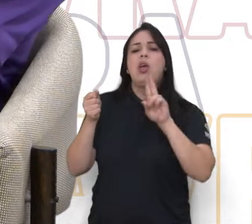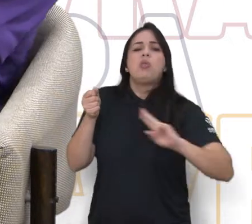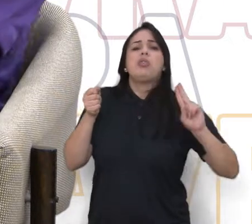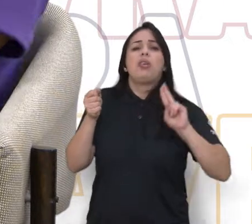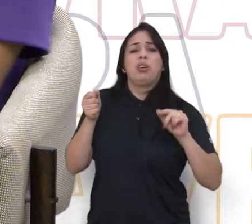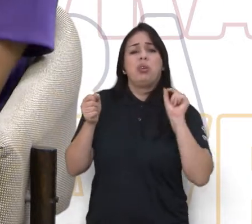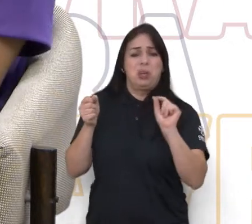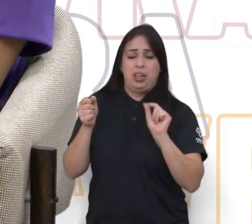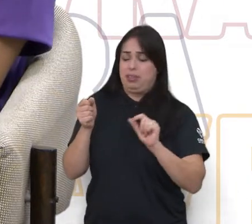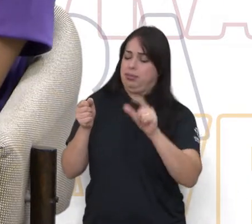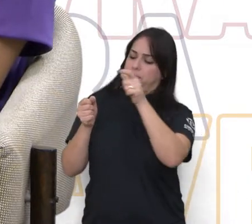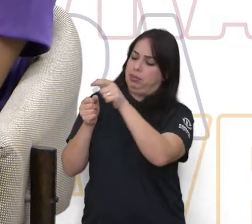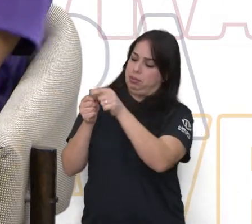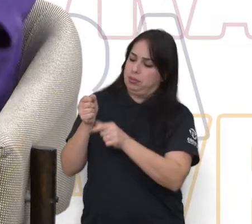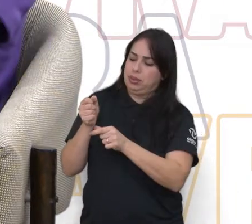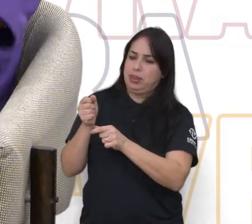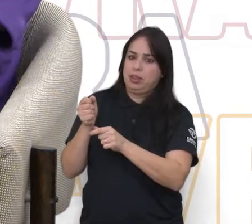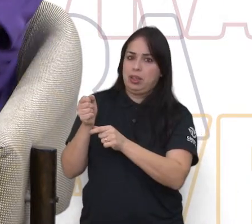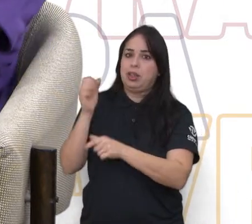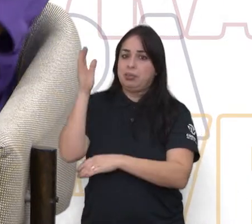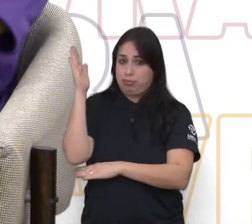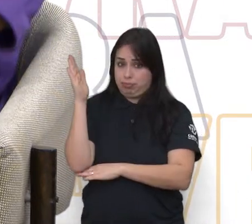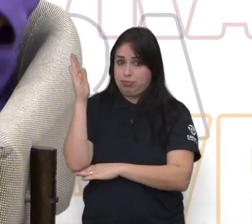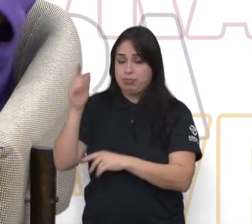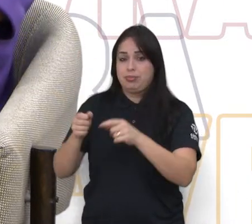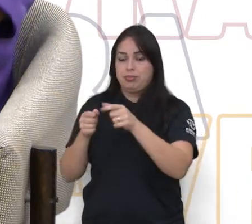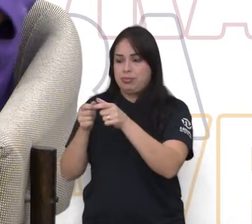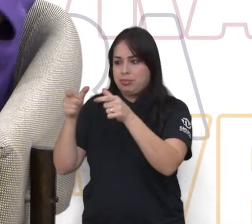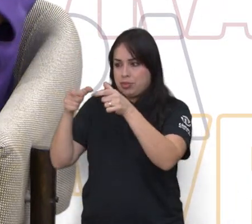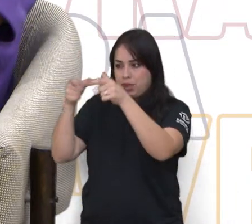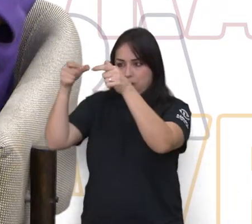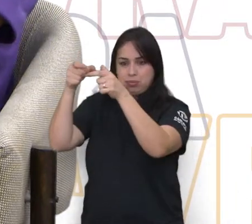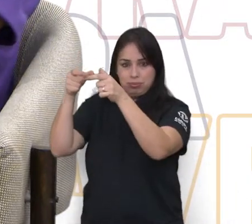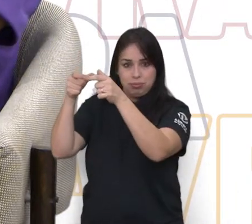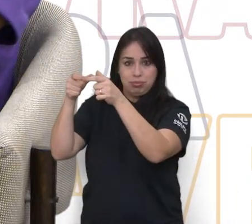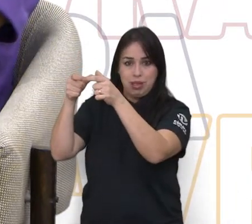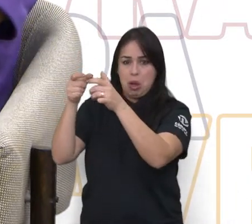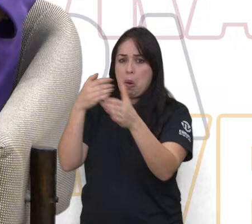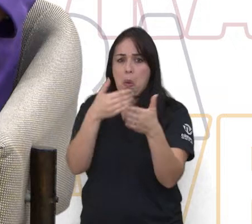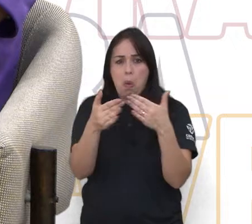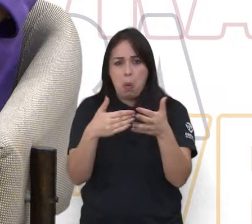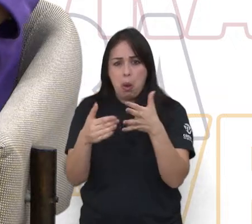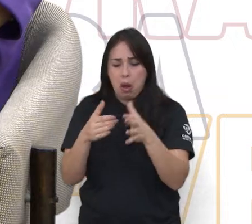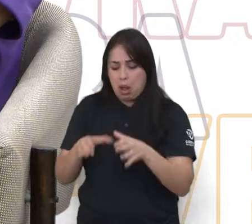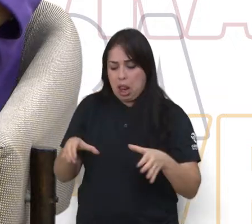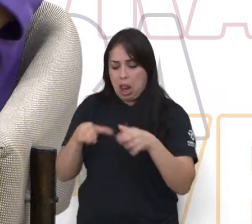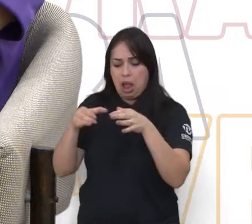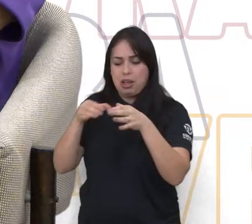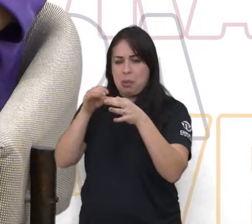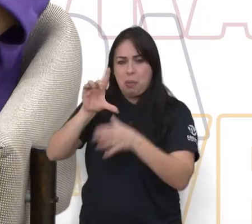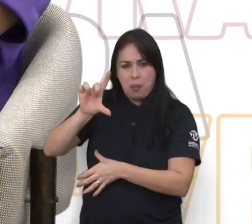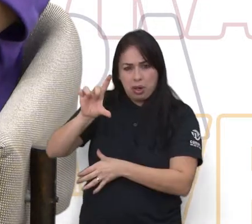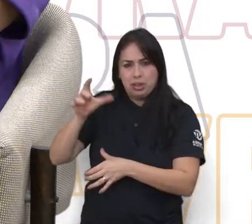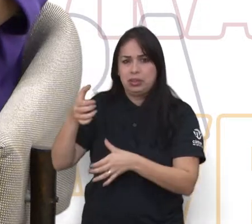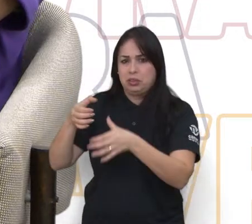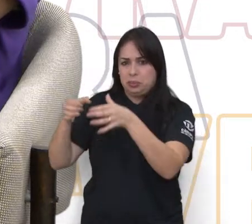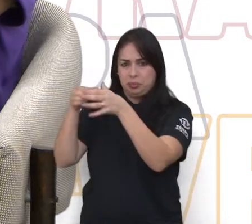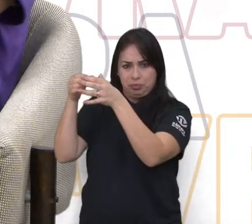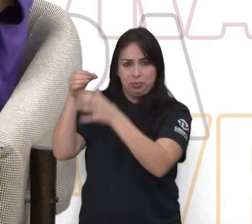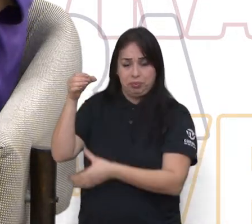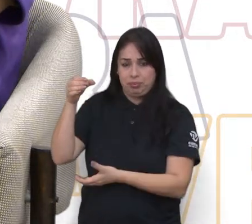pedacinho de cabo de vassoura, uma garrafinha, pode ser qualquer garrafinha dessas pequenininha, caçulinha,